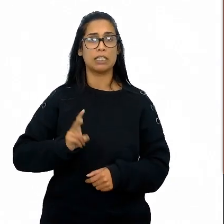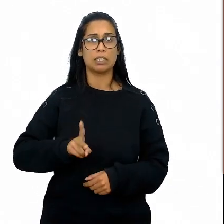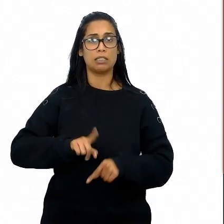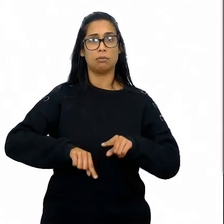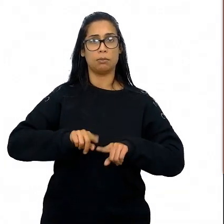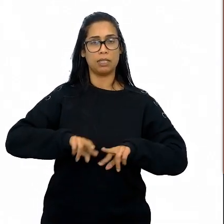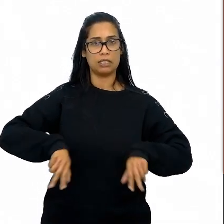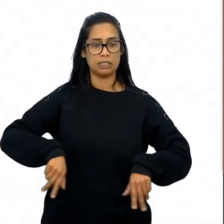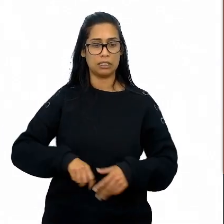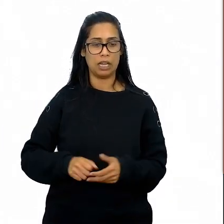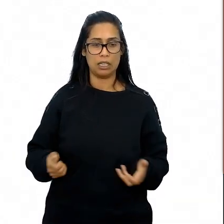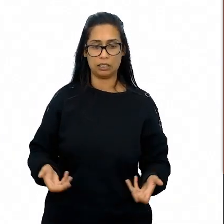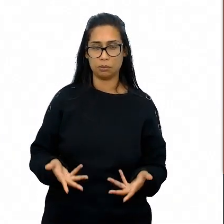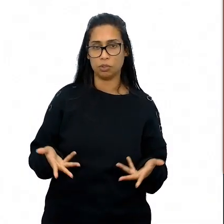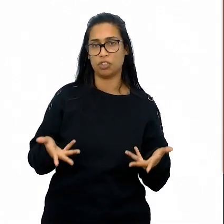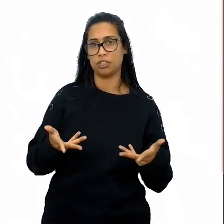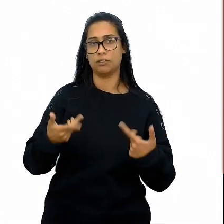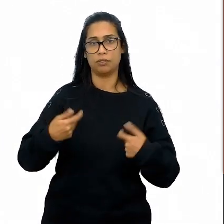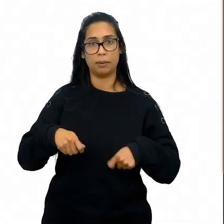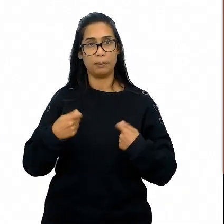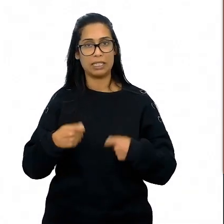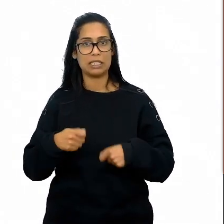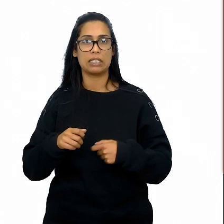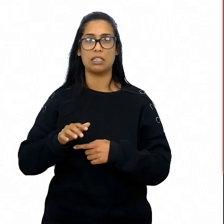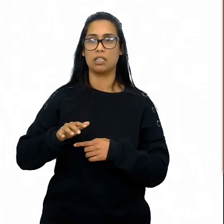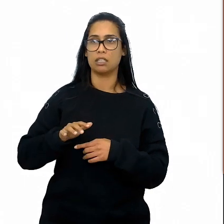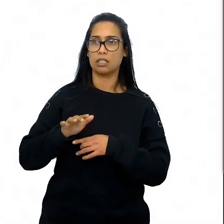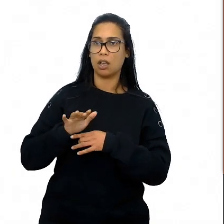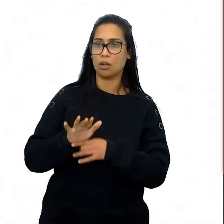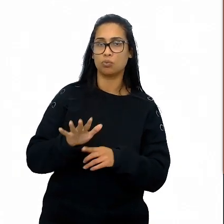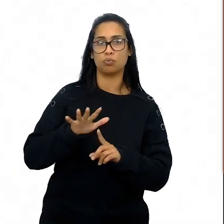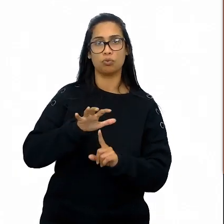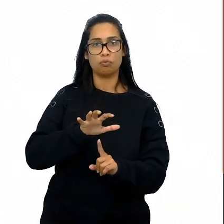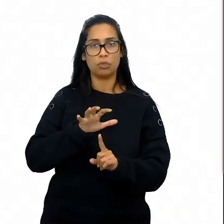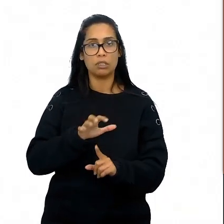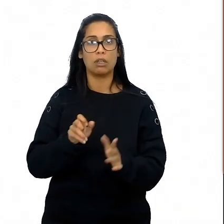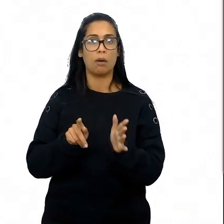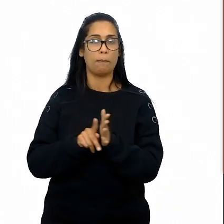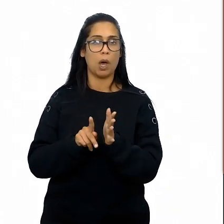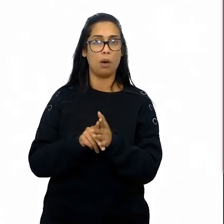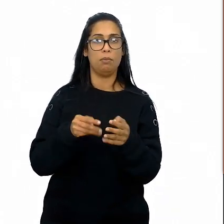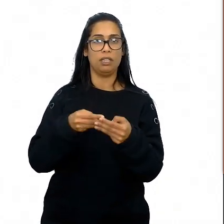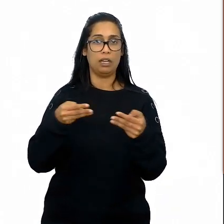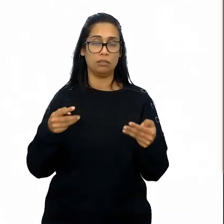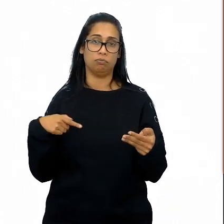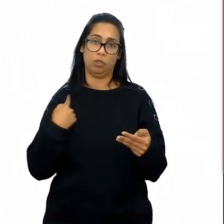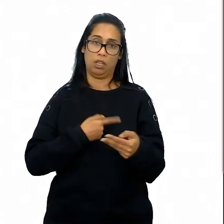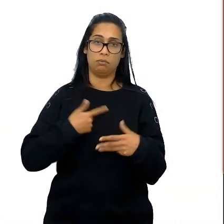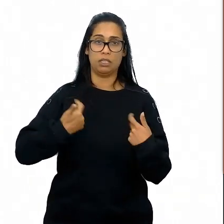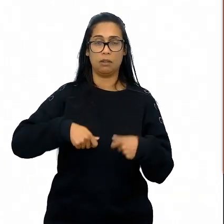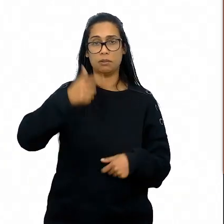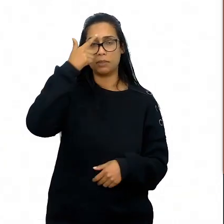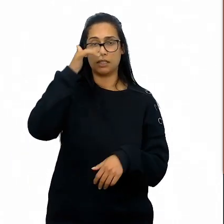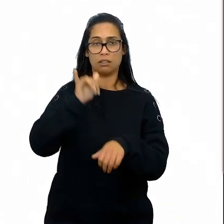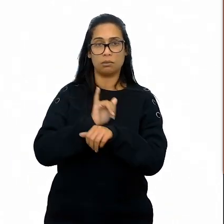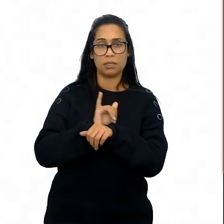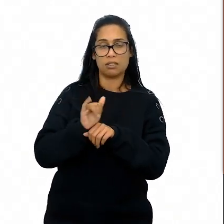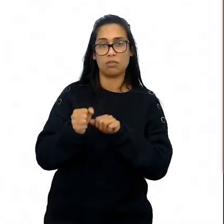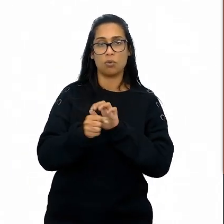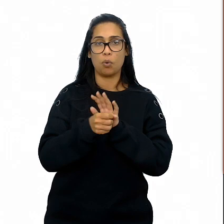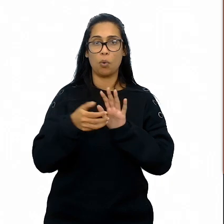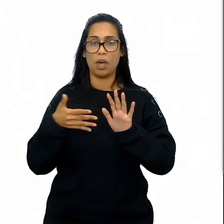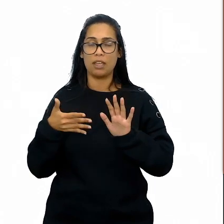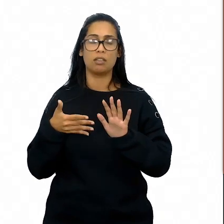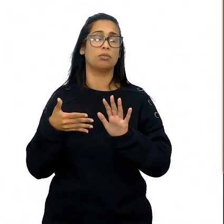que a gente faz uso né E nesse caso a nossa rede a gente podia pensar é no currículo em